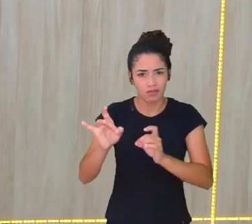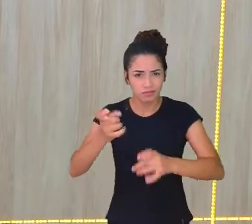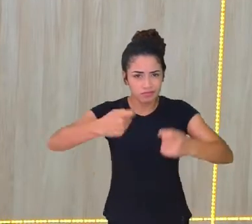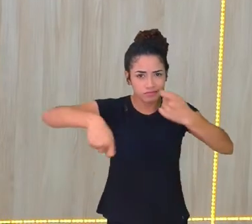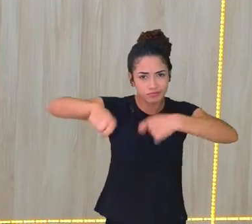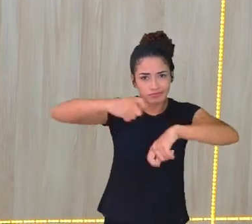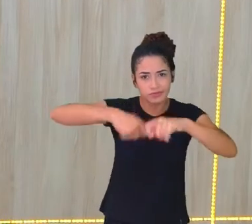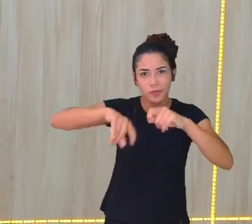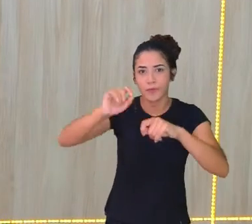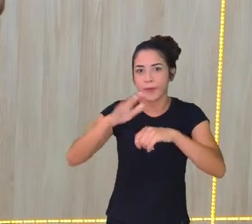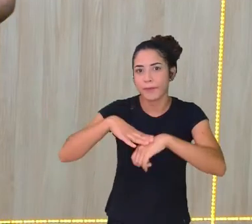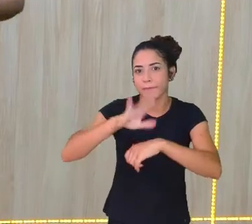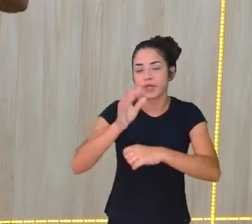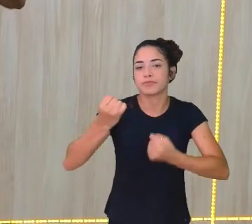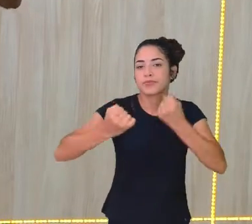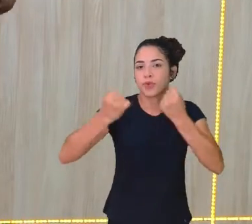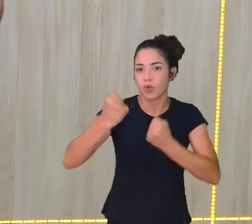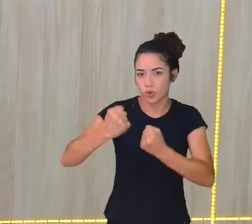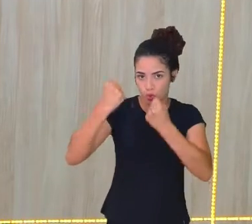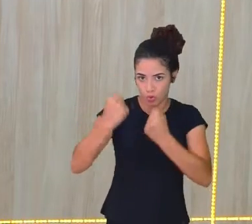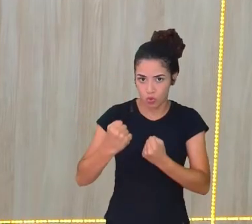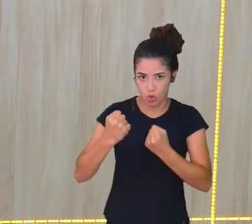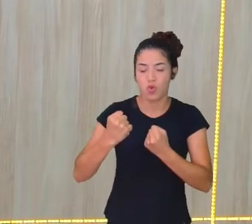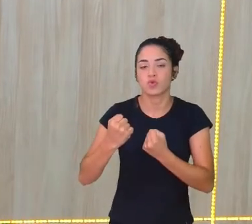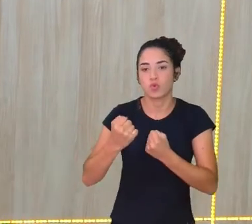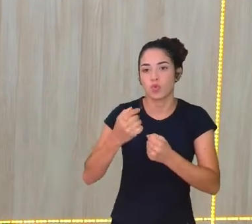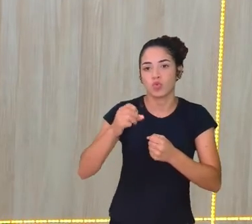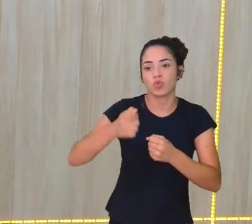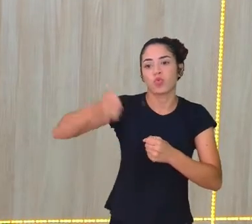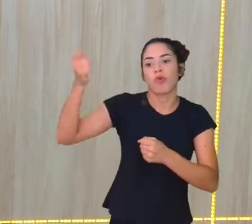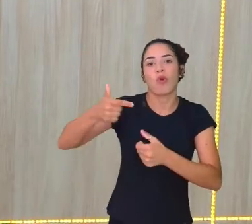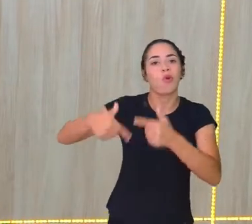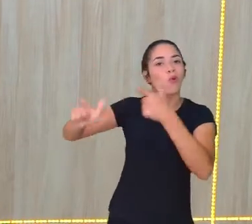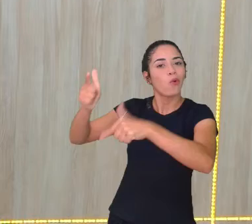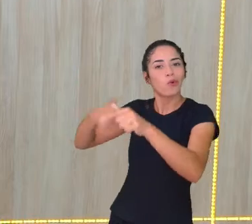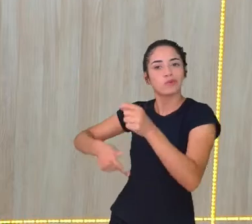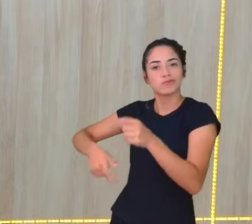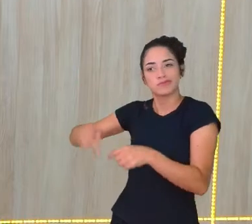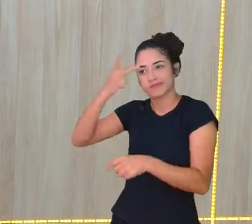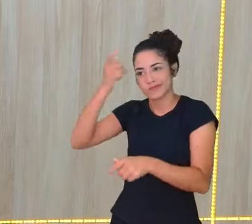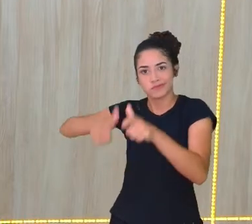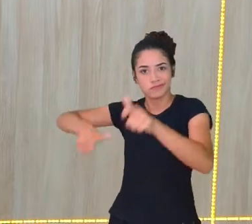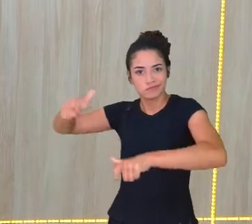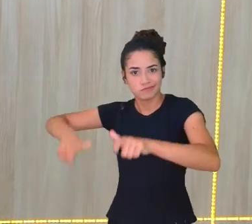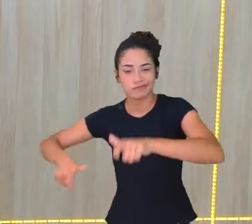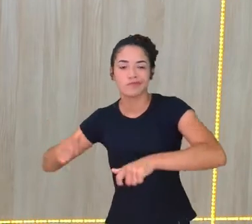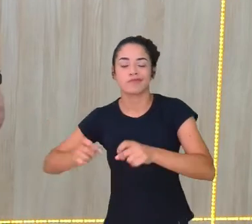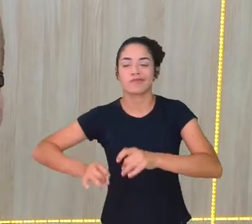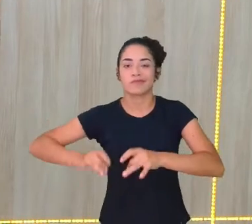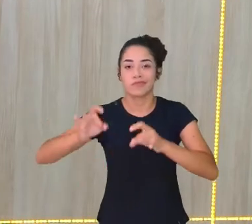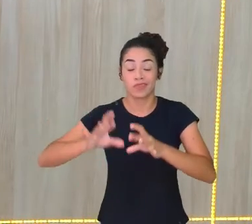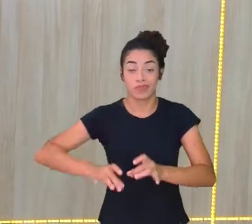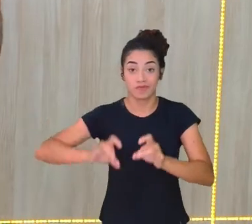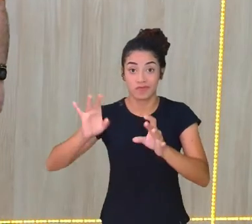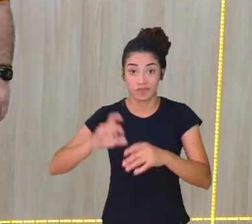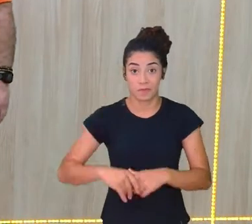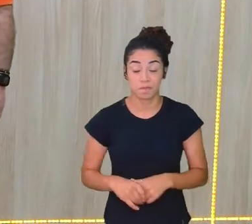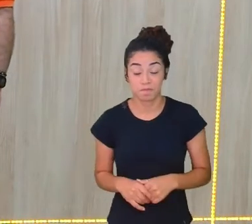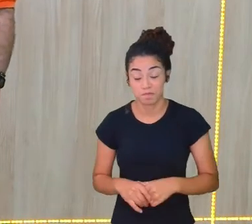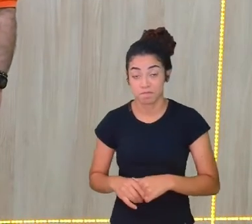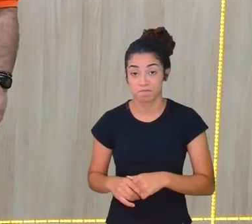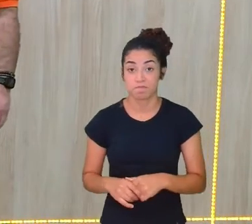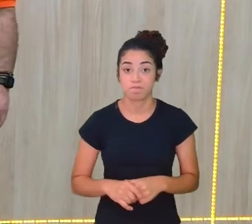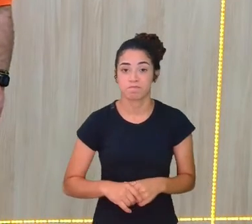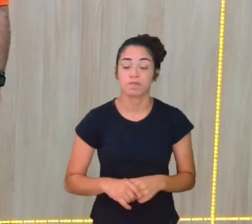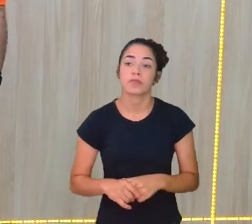mais poderosos do que os demais comerciantes. Então, eles começam a rivalizar aqui com os eupátridas.